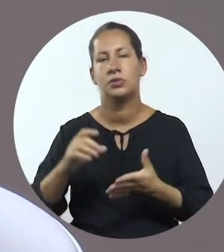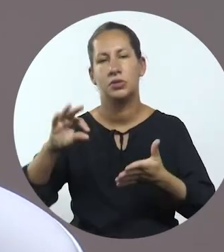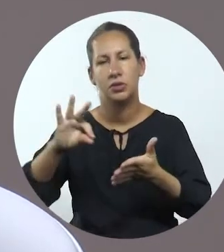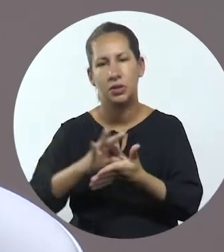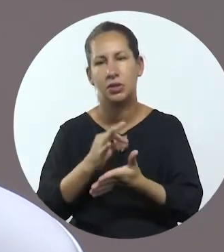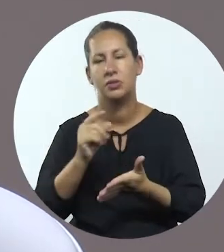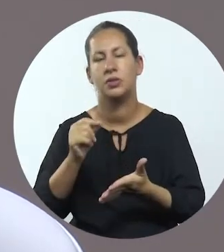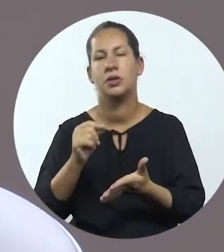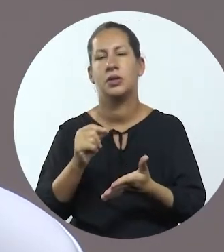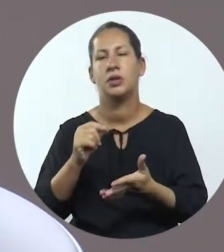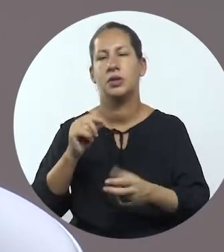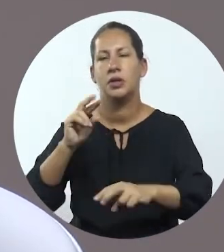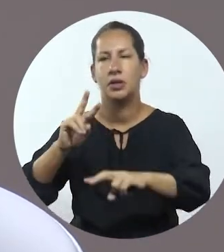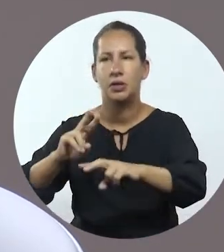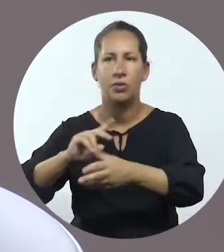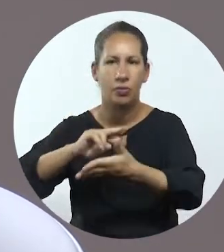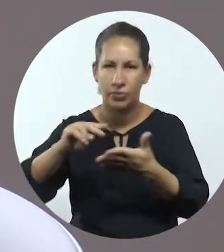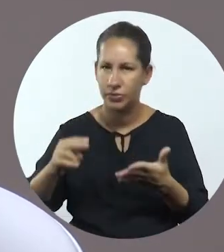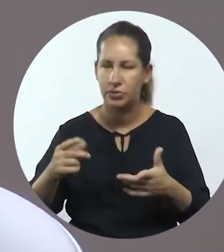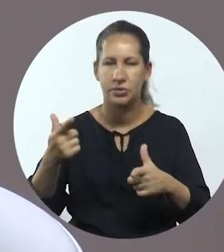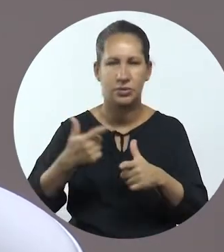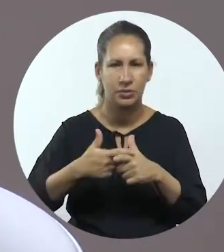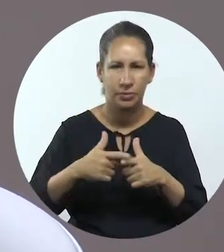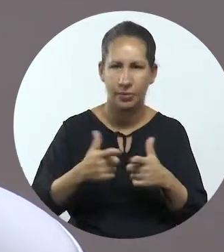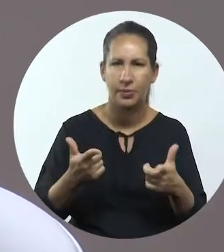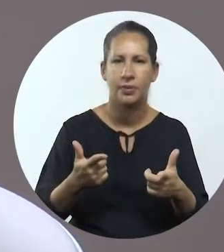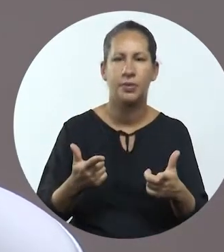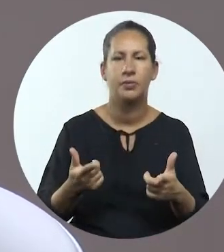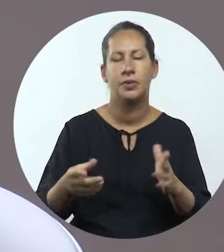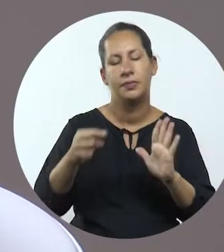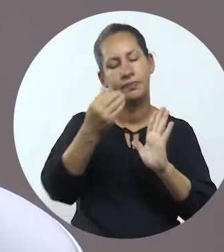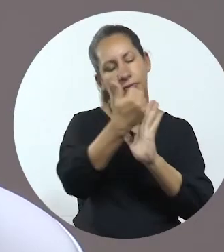e crimes conexos, que está também dentro da nossa